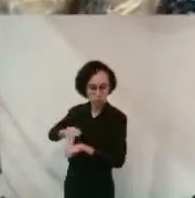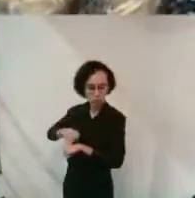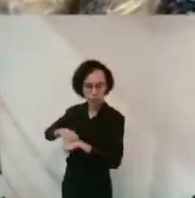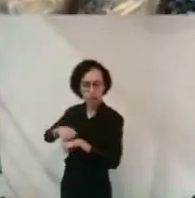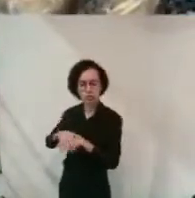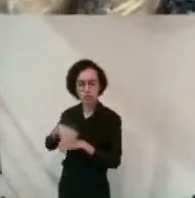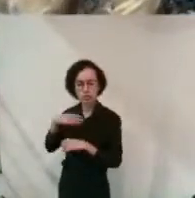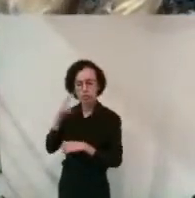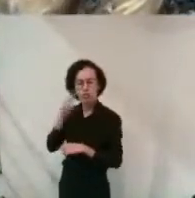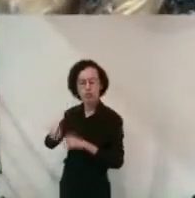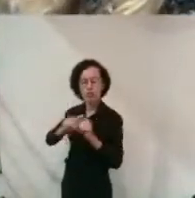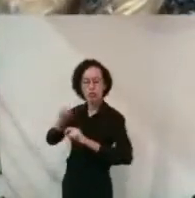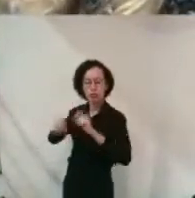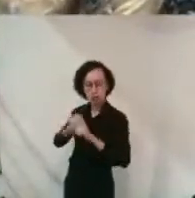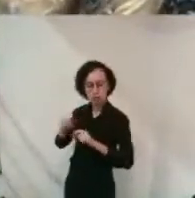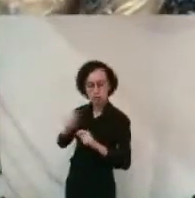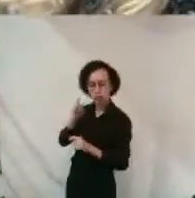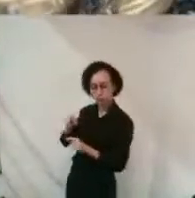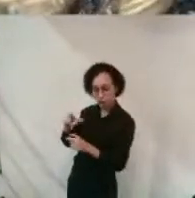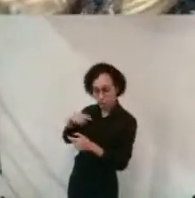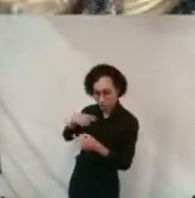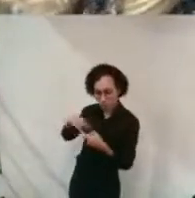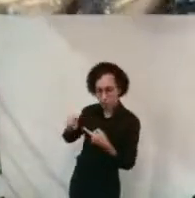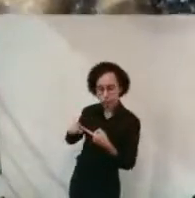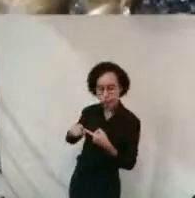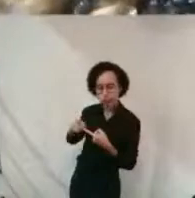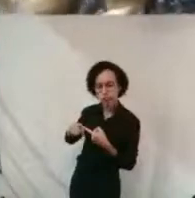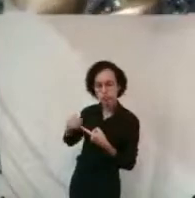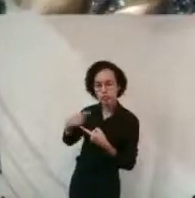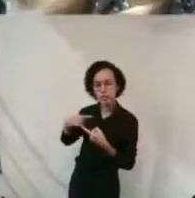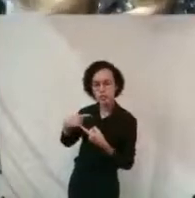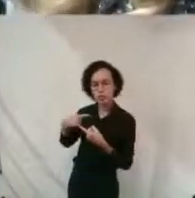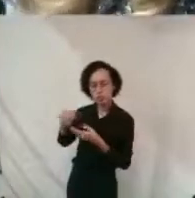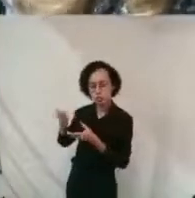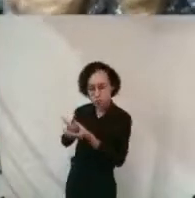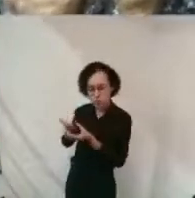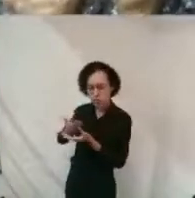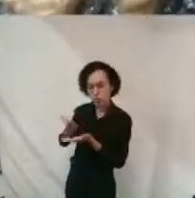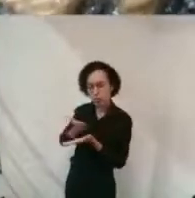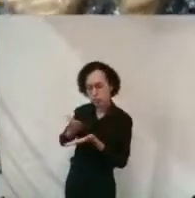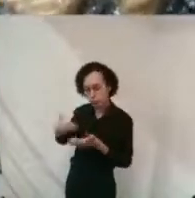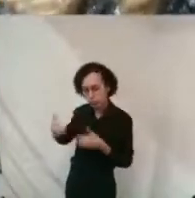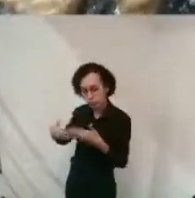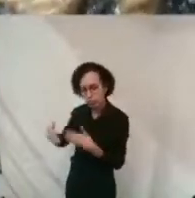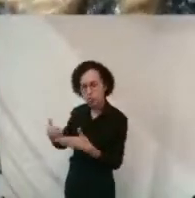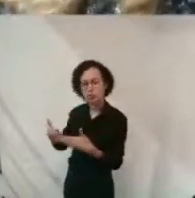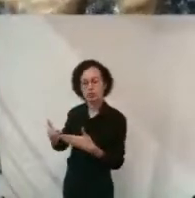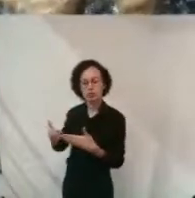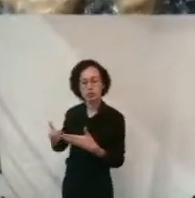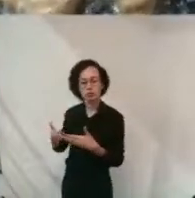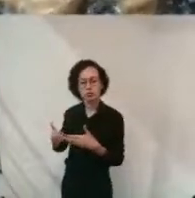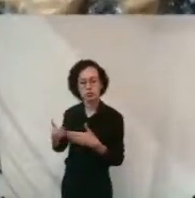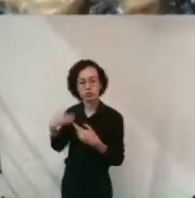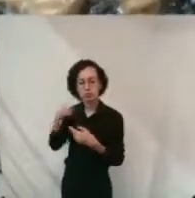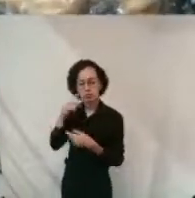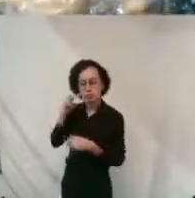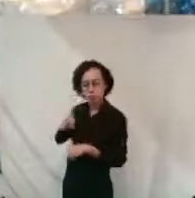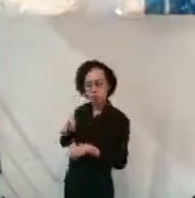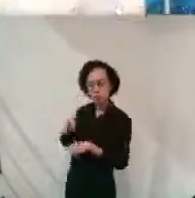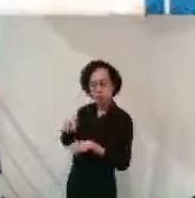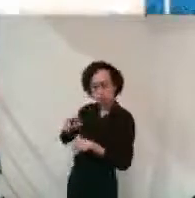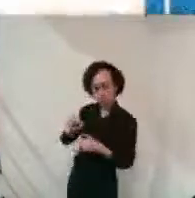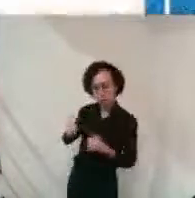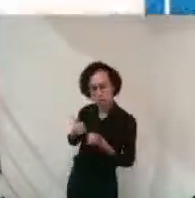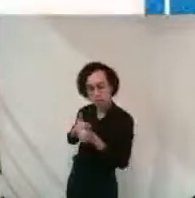se no órgão de execução existe um inquérito civil ou um procedimento administrativo que apure a existência, que